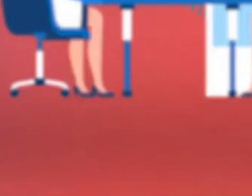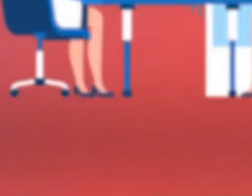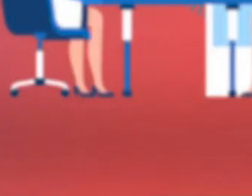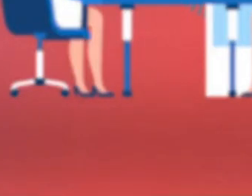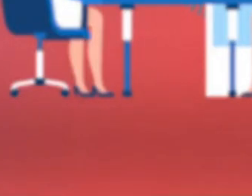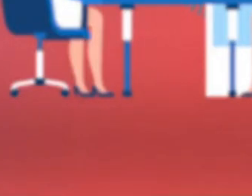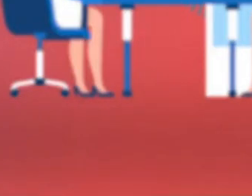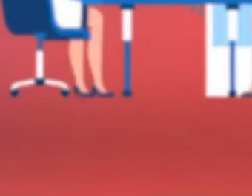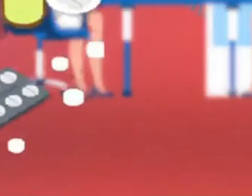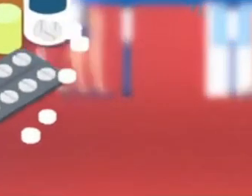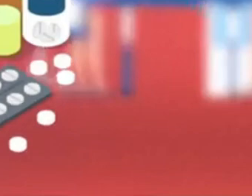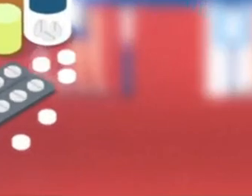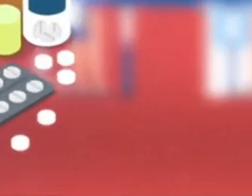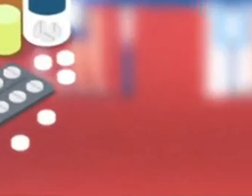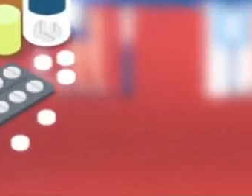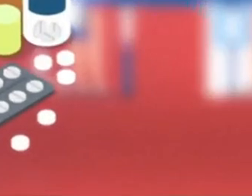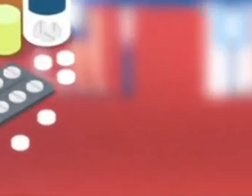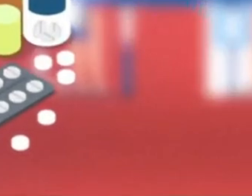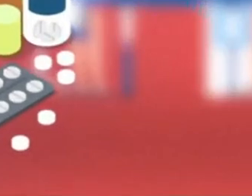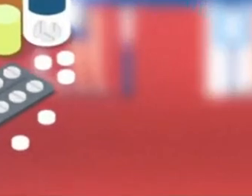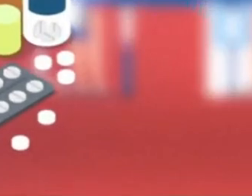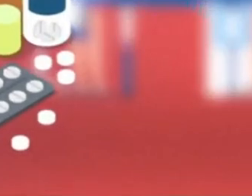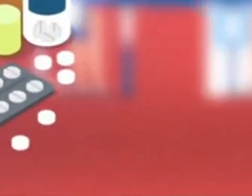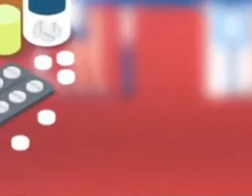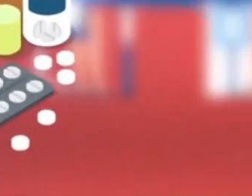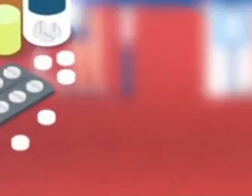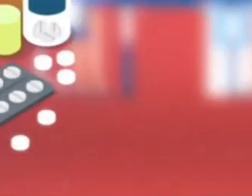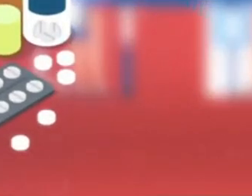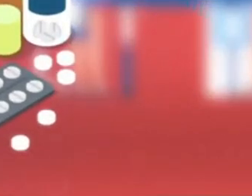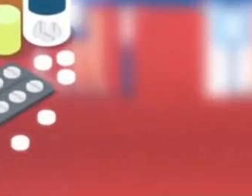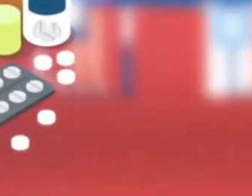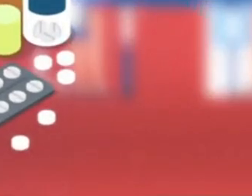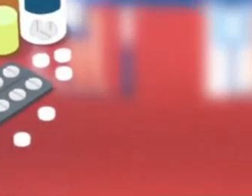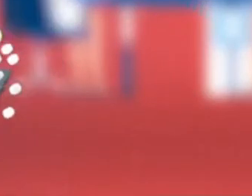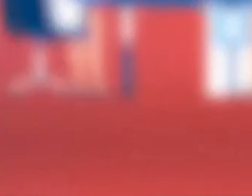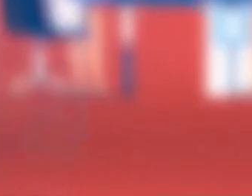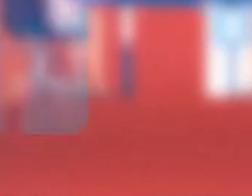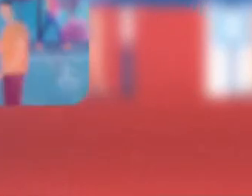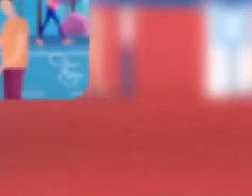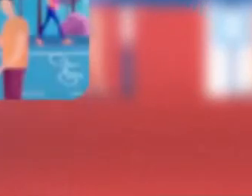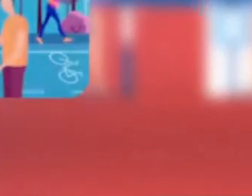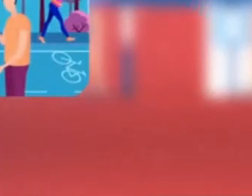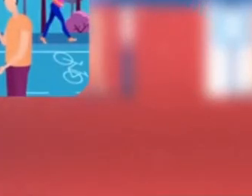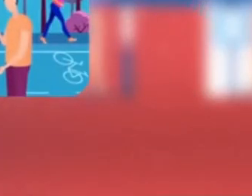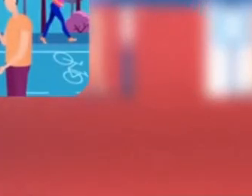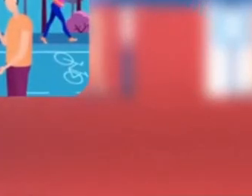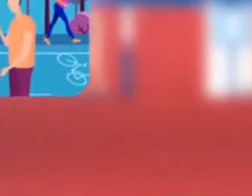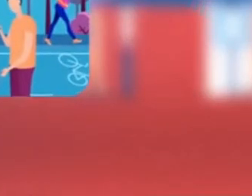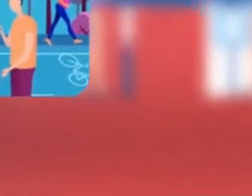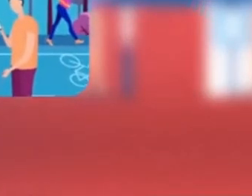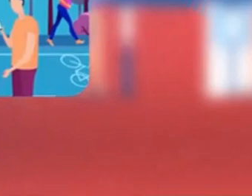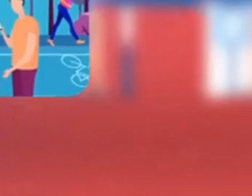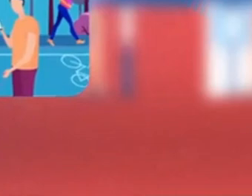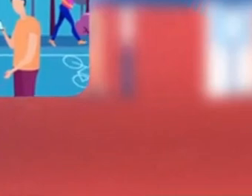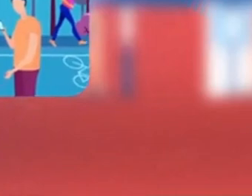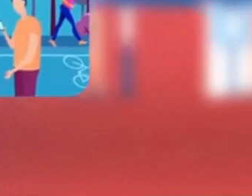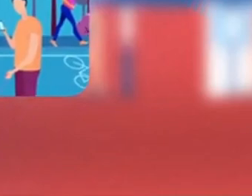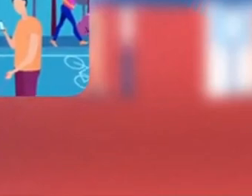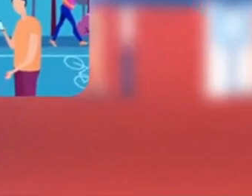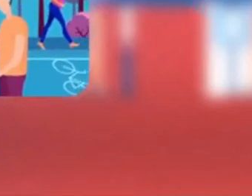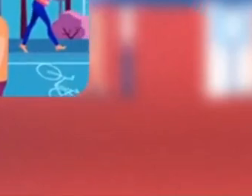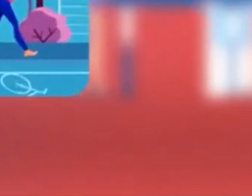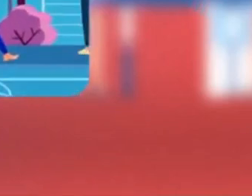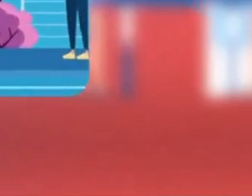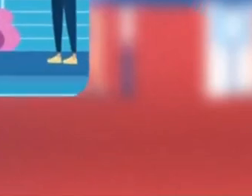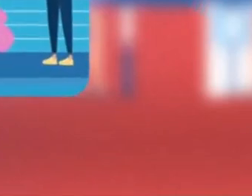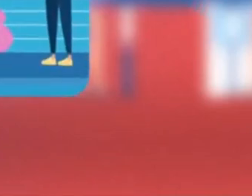ativo talidomida, que após apresentar poucos efeitos colaterais, foi colocado à venda para a população e liberado, inclusive